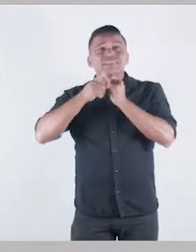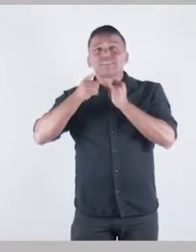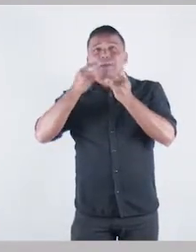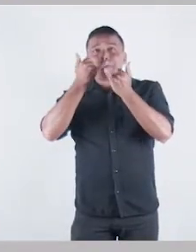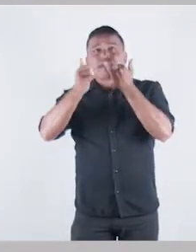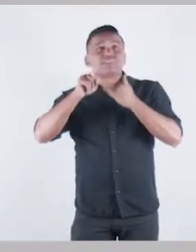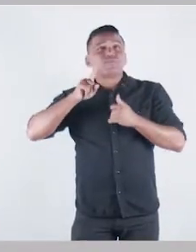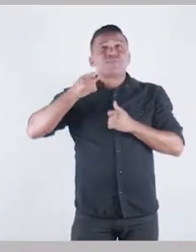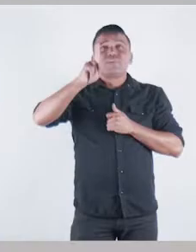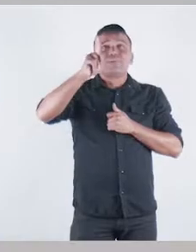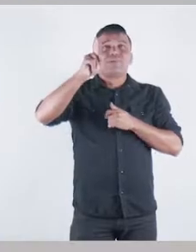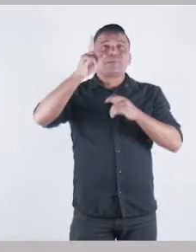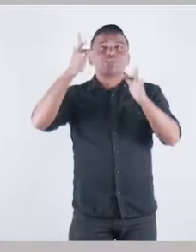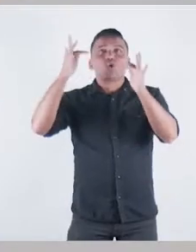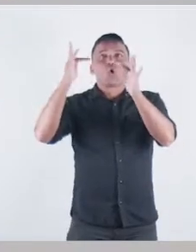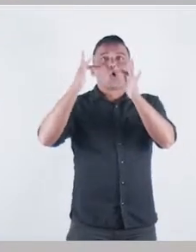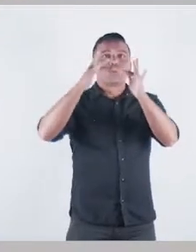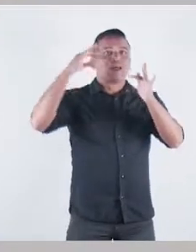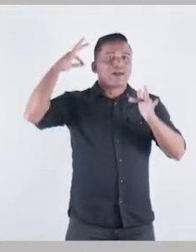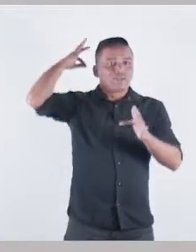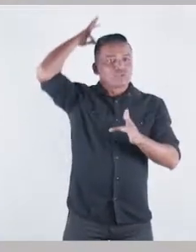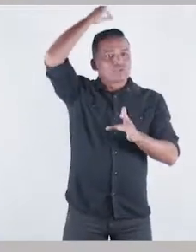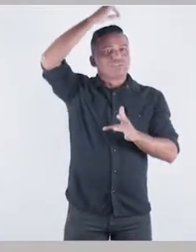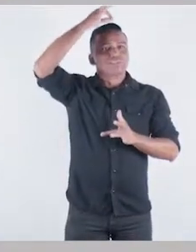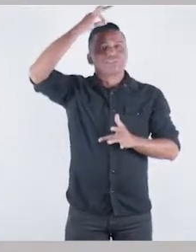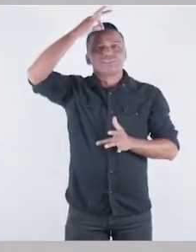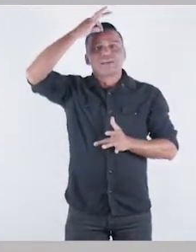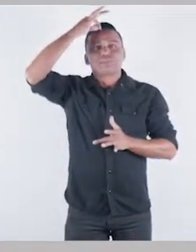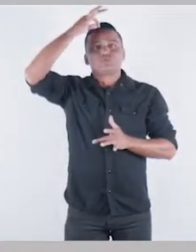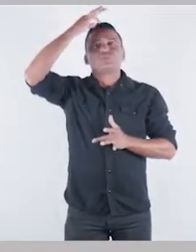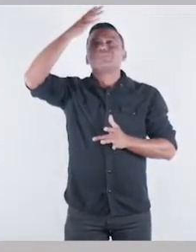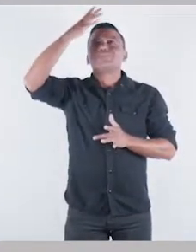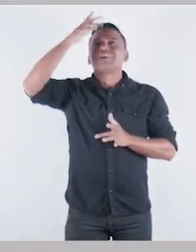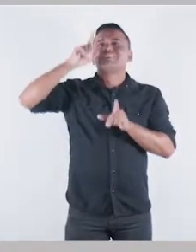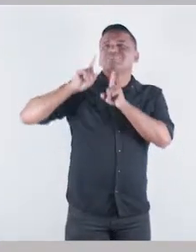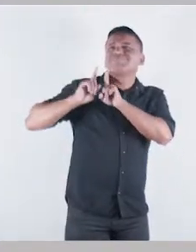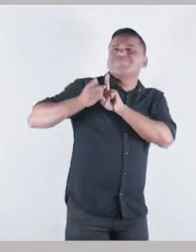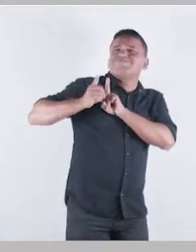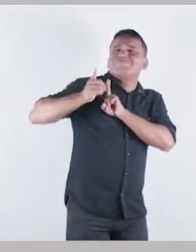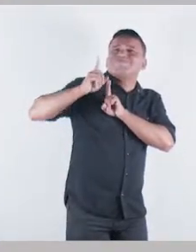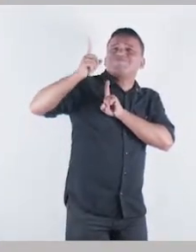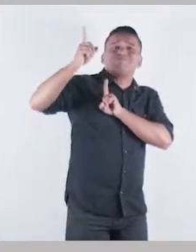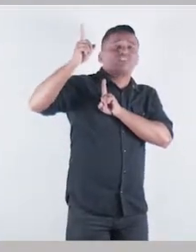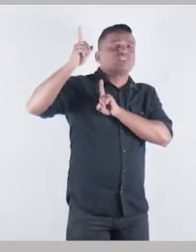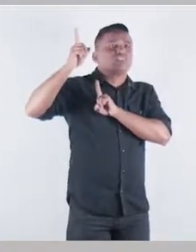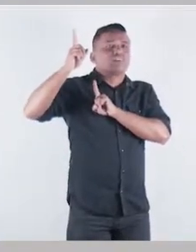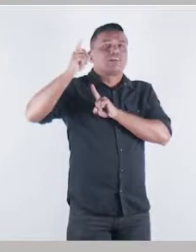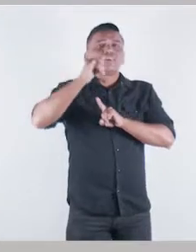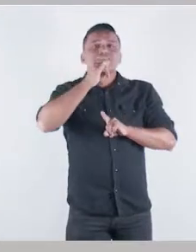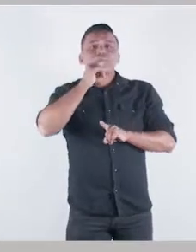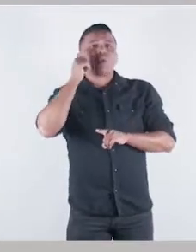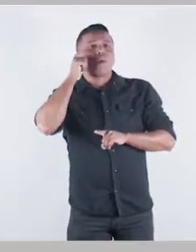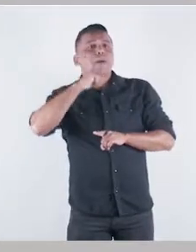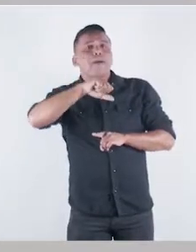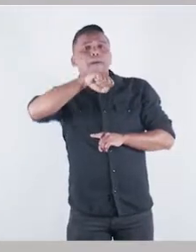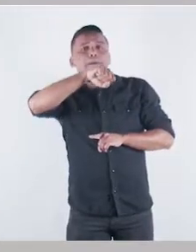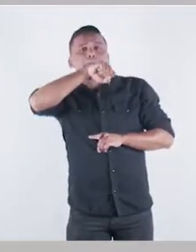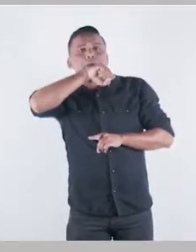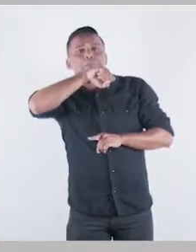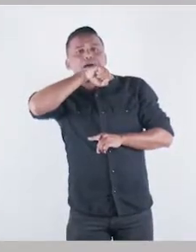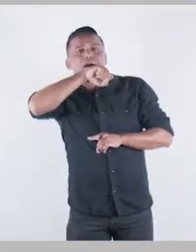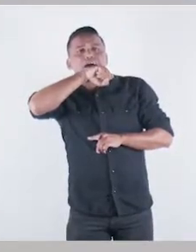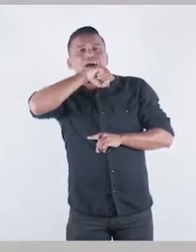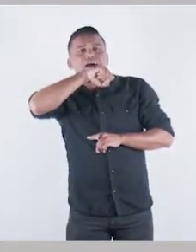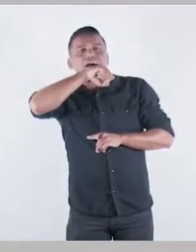nos santos, mas ficou tão distante quando uma das mães explodiu das